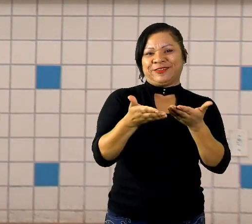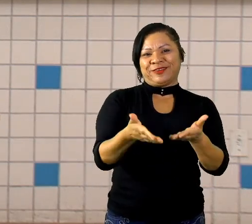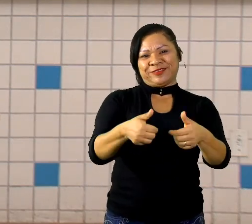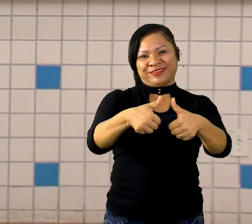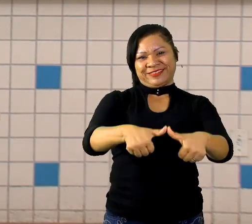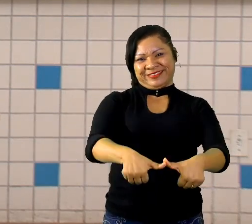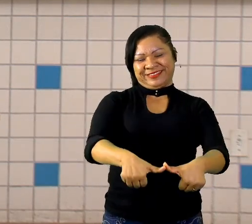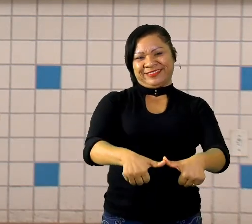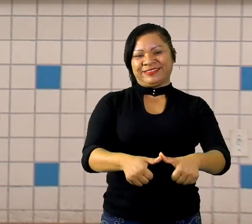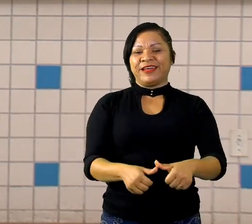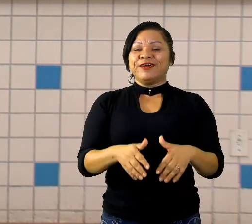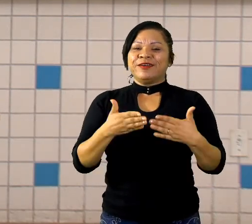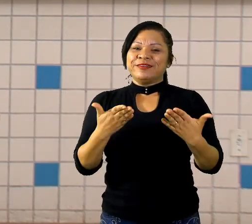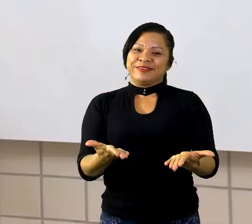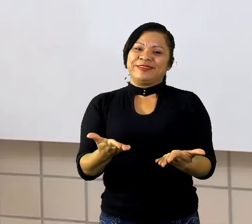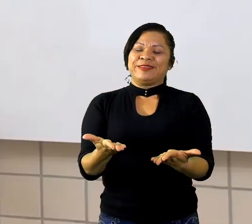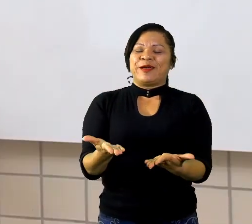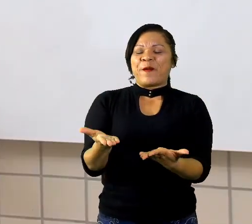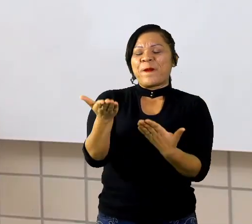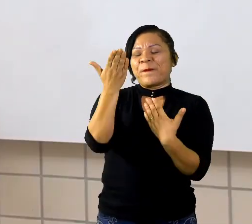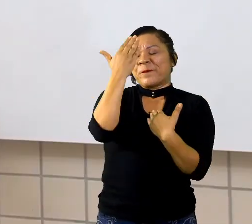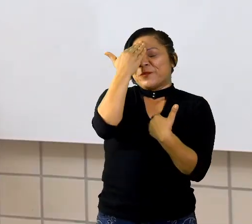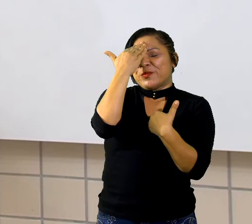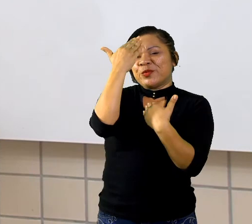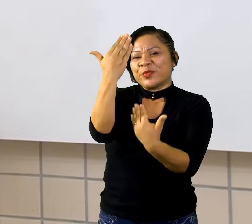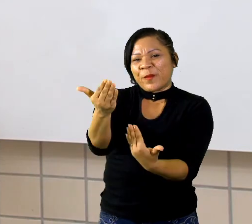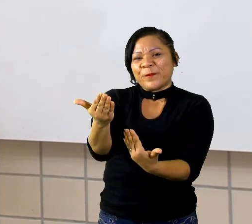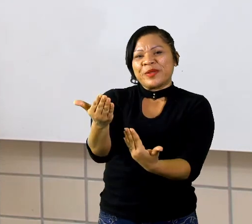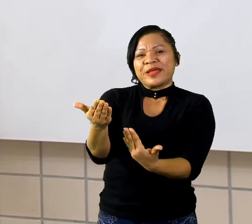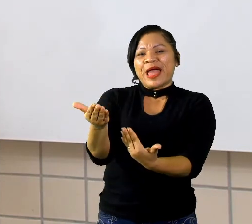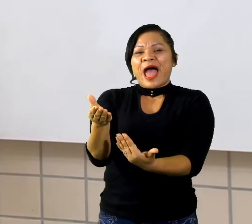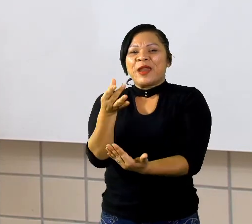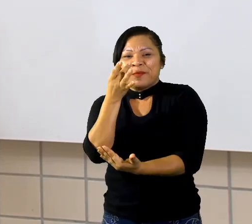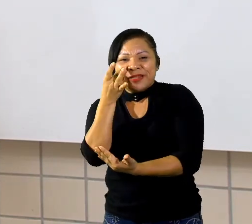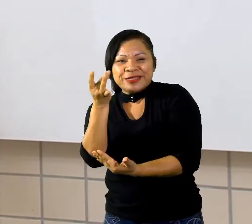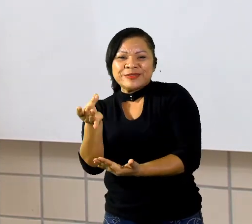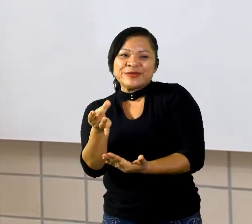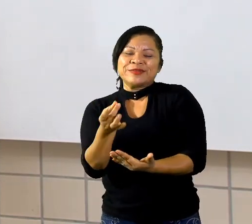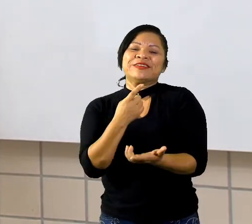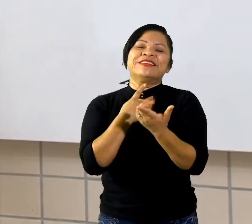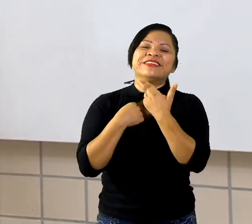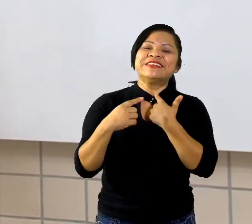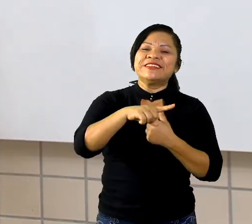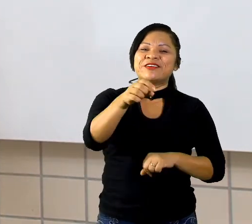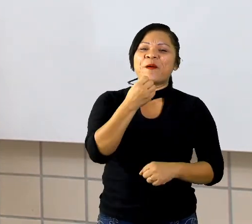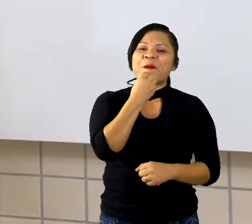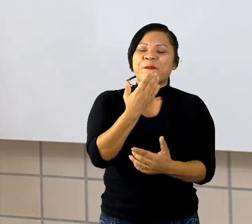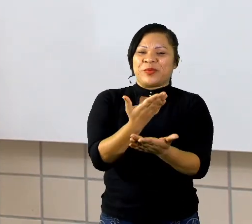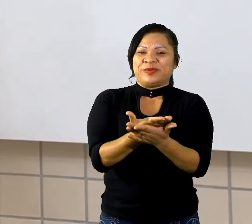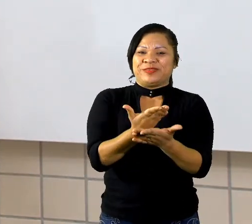obrigado pela atenção de vocês. Desejo a todos vocês bons estudos. Até a próxima!